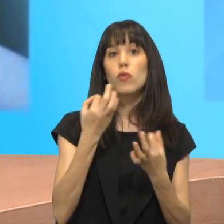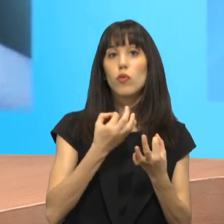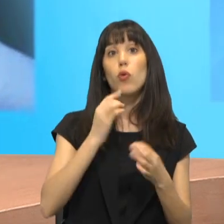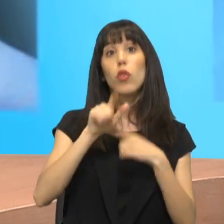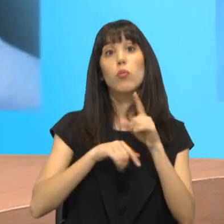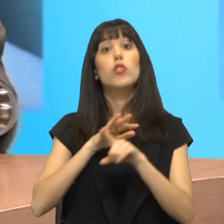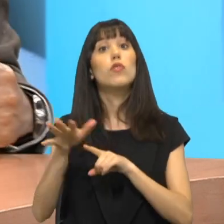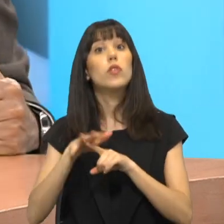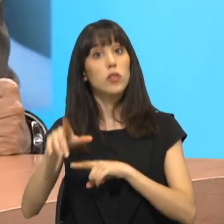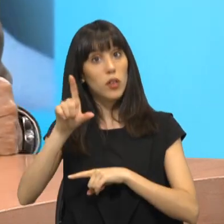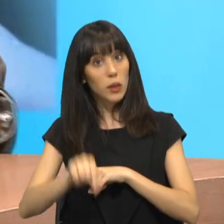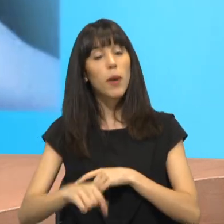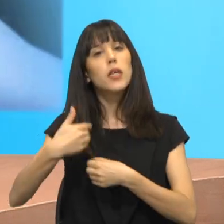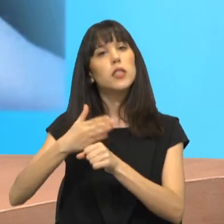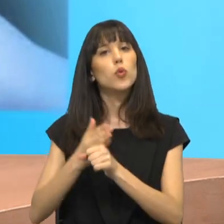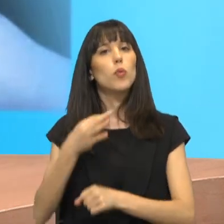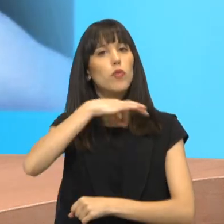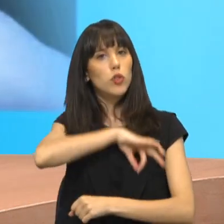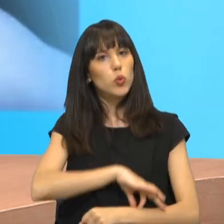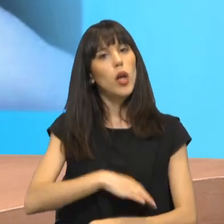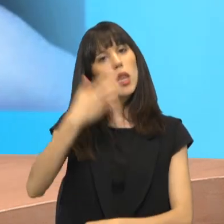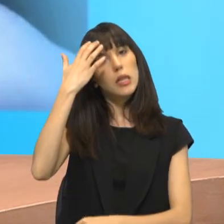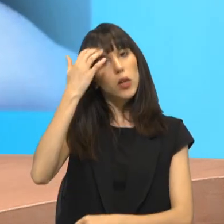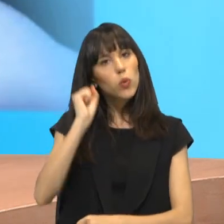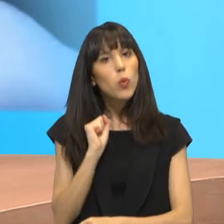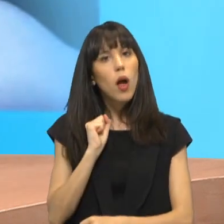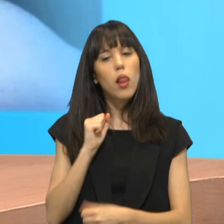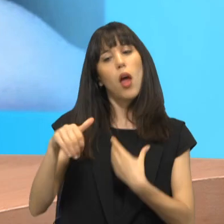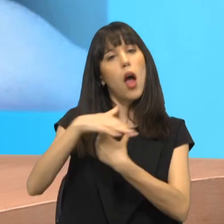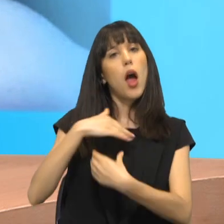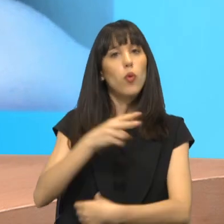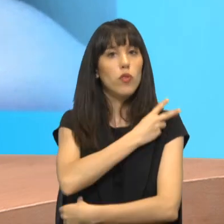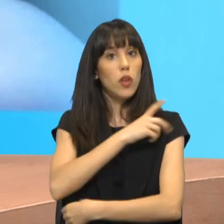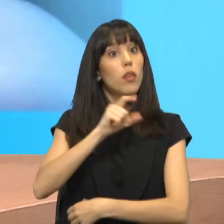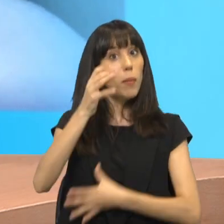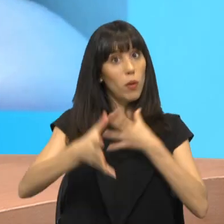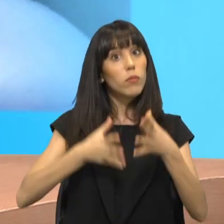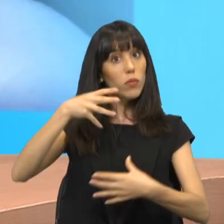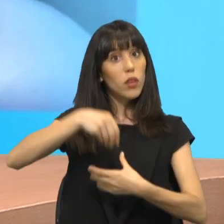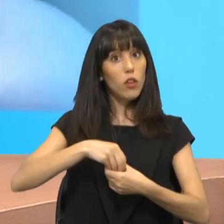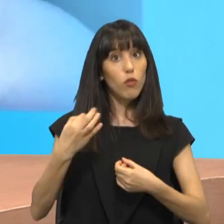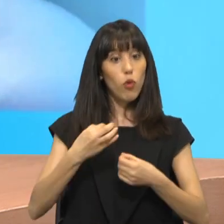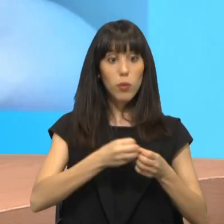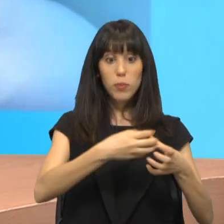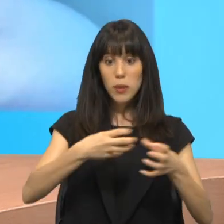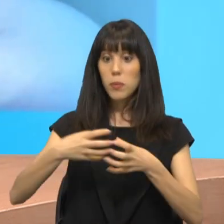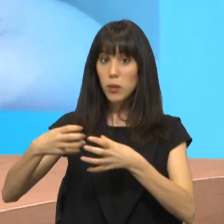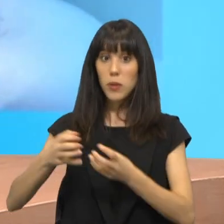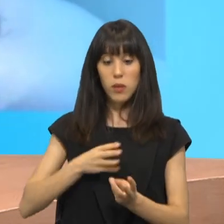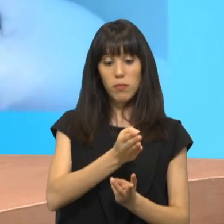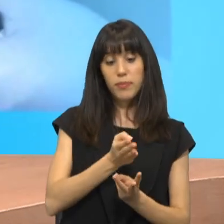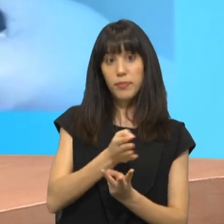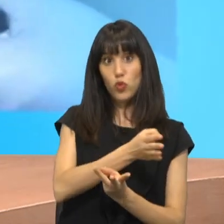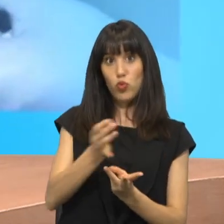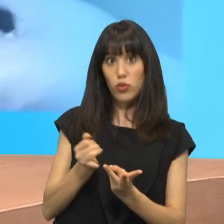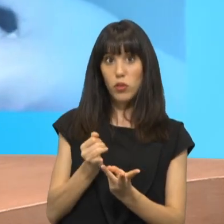nos setores profissionais, intelectuais, nos meios universitários e nos meios operários. Portanto, podemos dizer que é nesses 2 grandes setores,